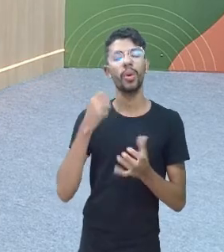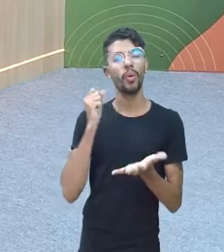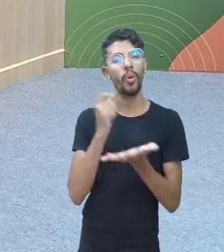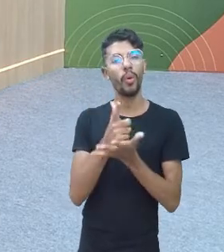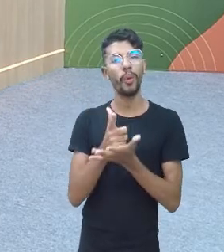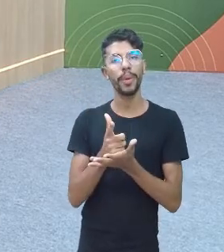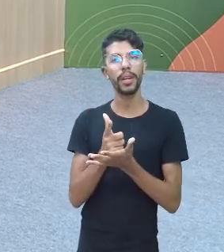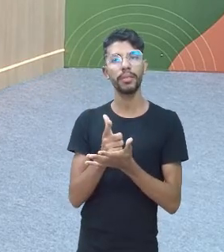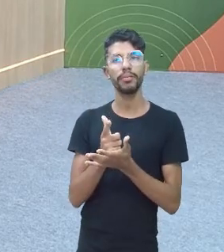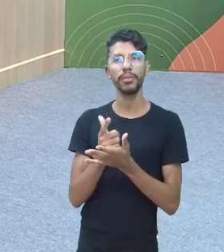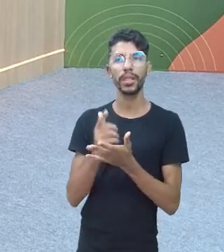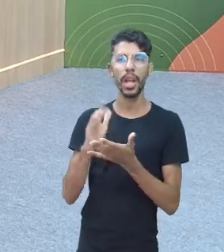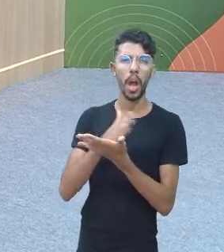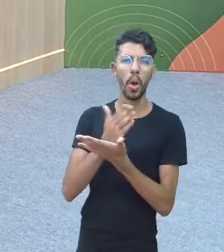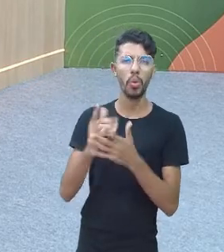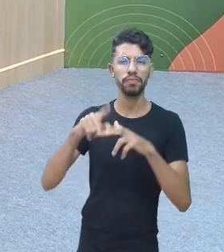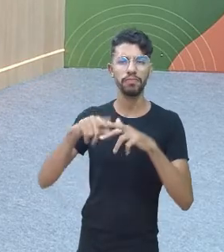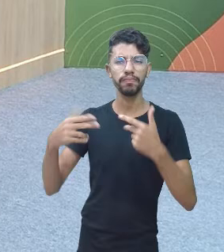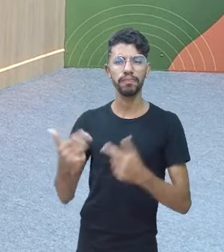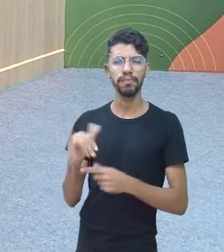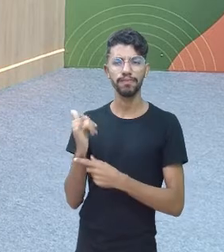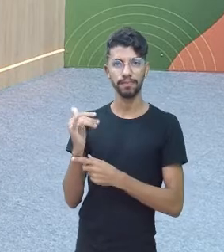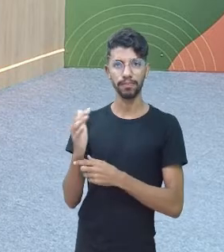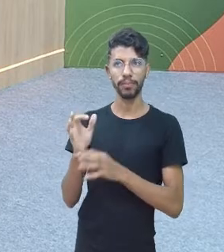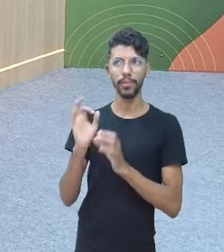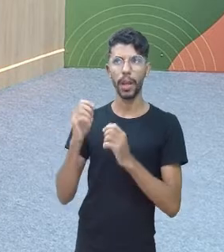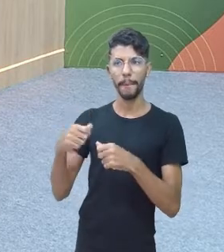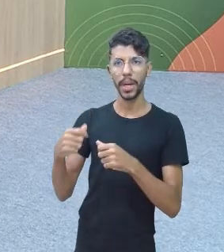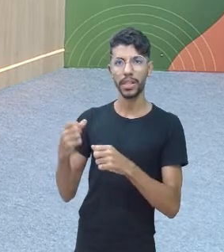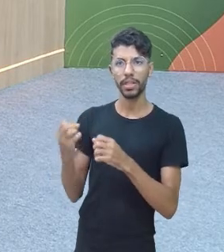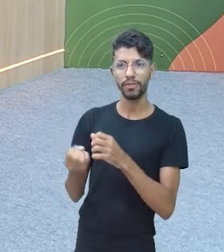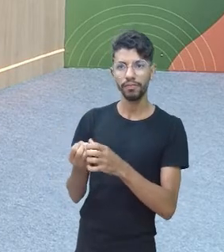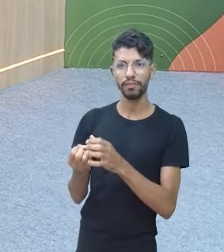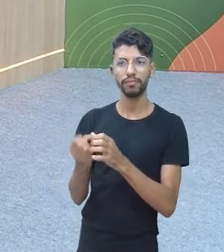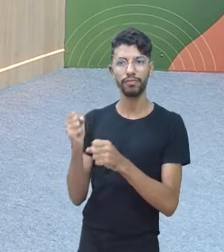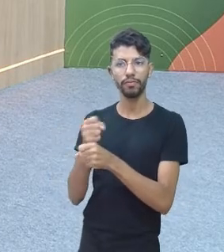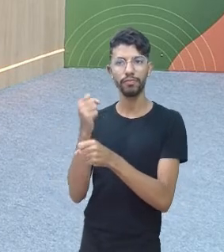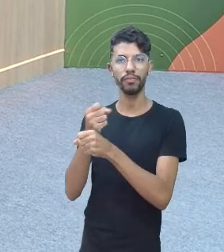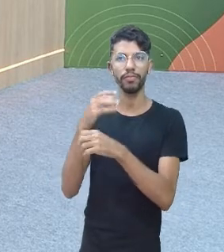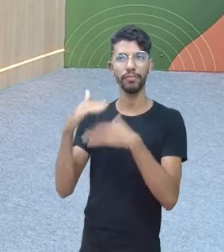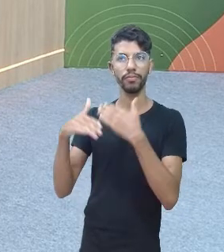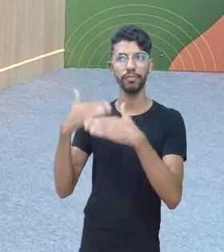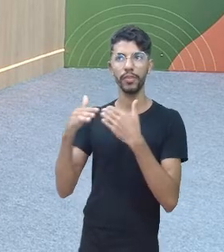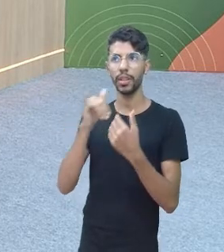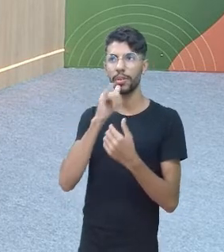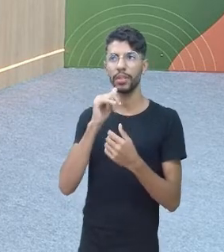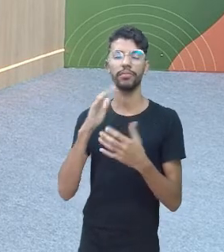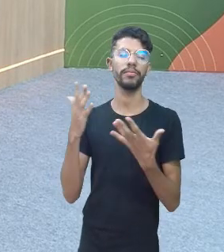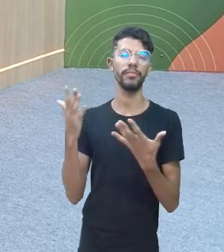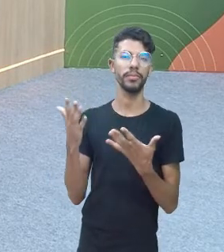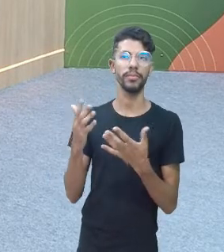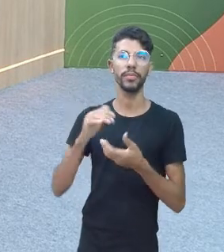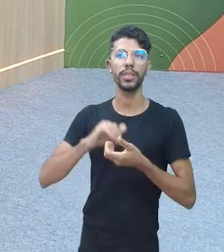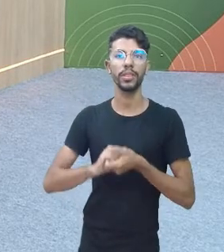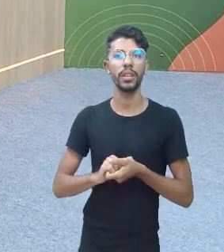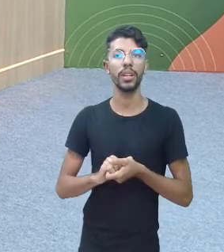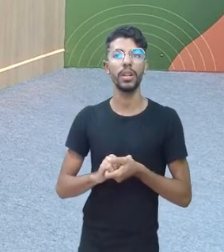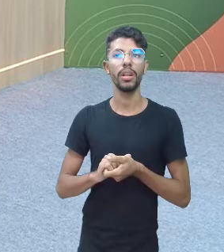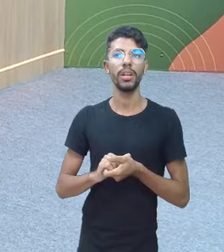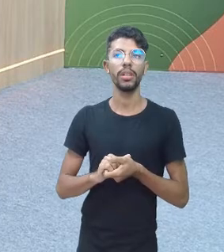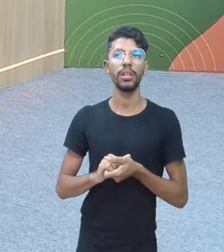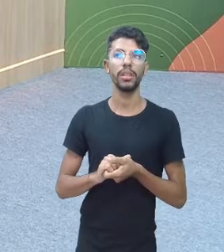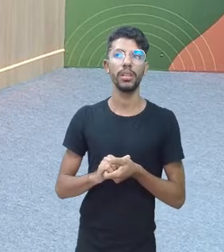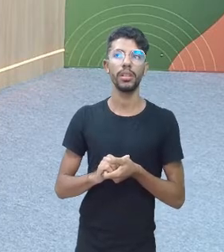um eletrodoméstico novo e eu preciso montar esse eletrodoméstico, se eu comprei um móvel e eu preciso montar esse móvel, eu